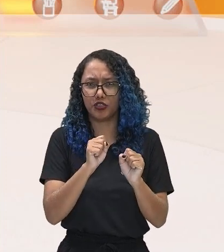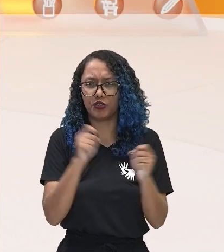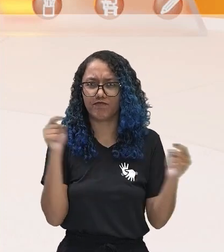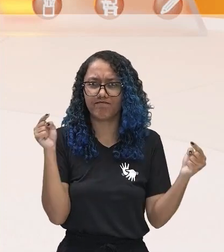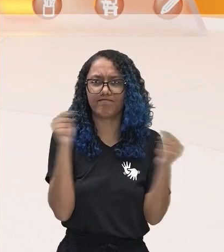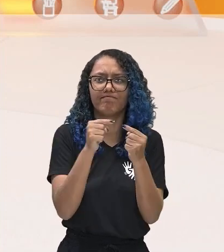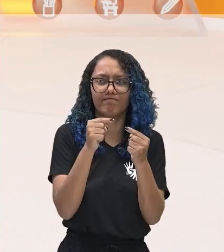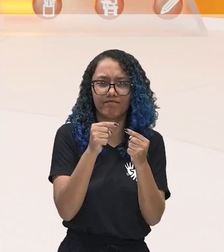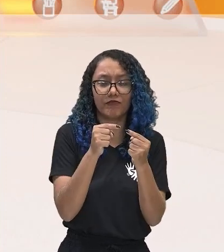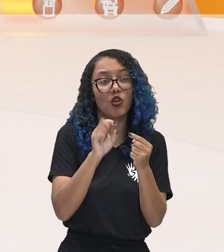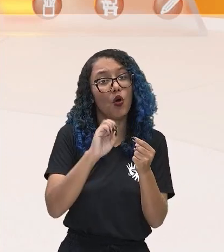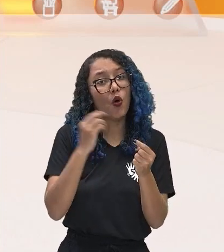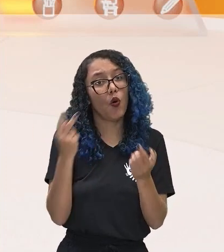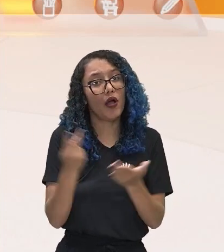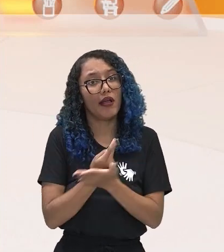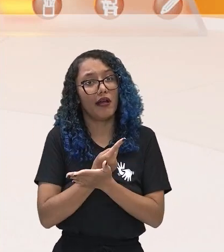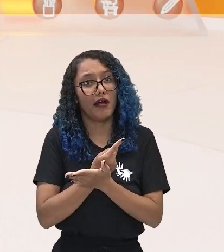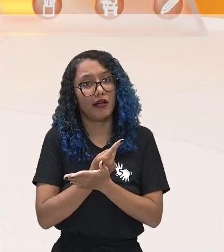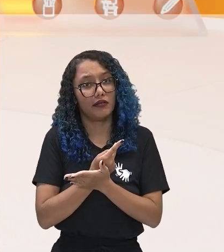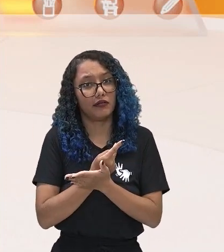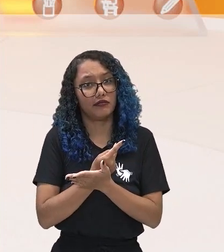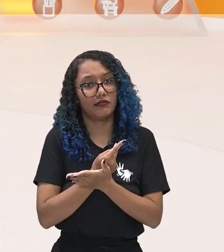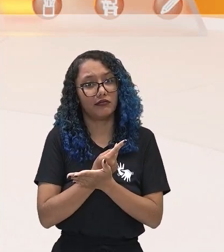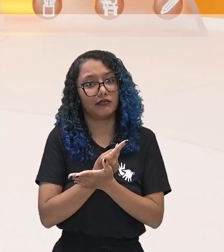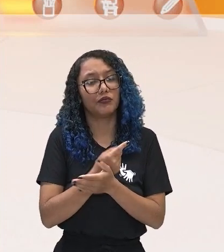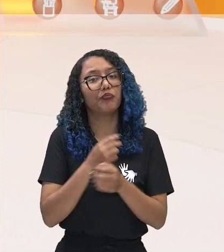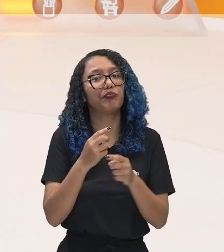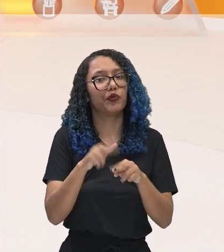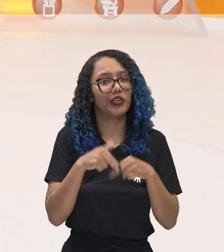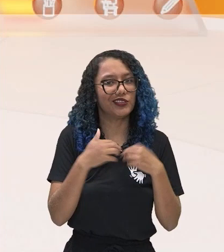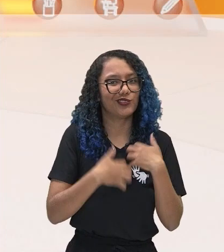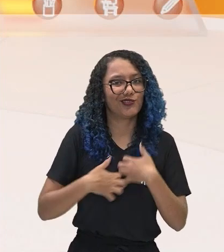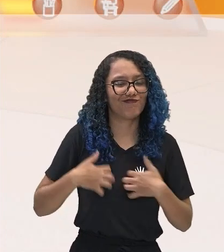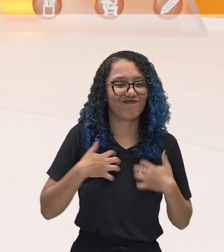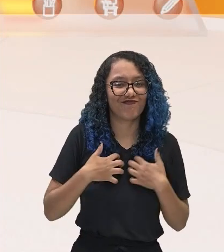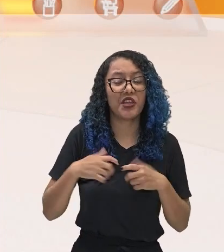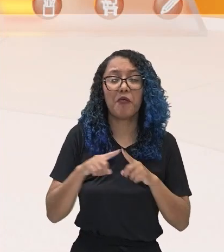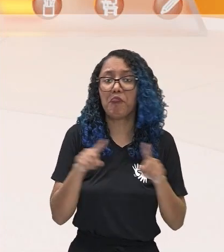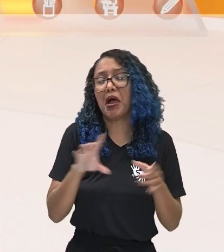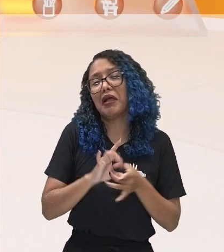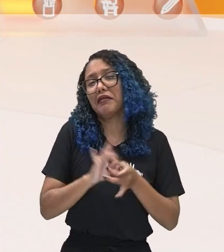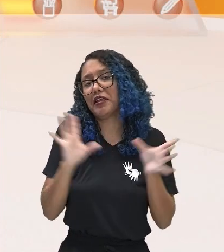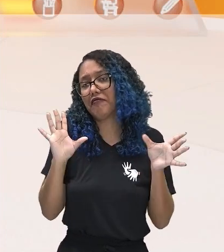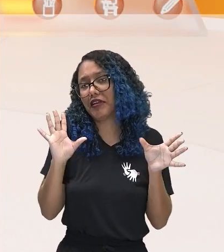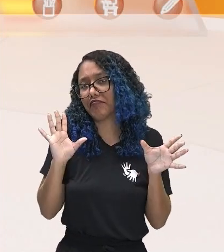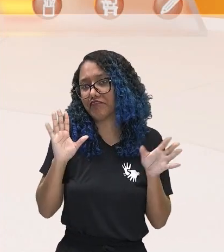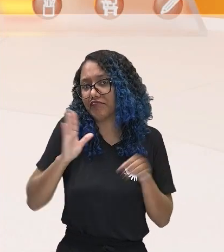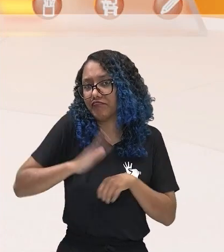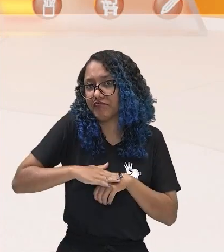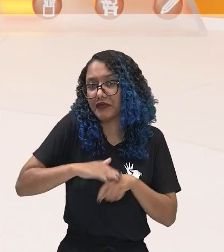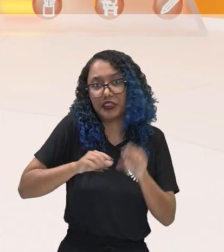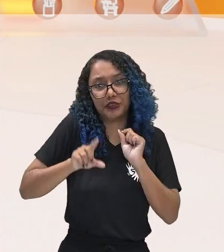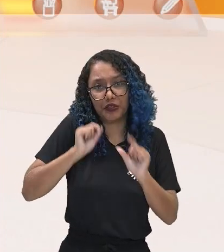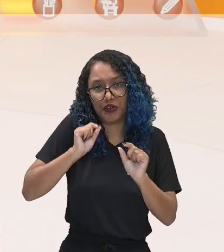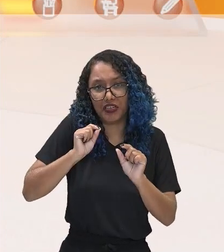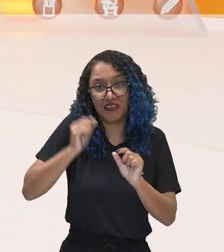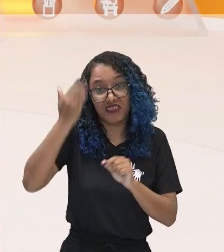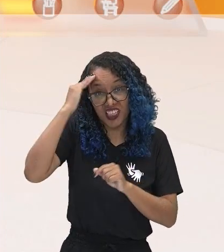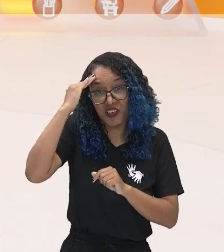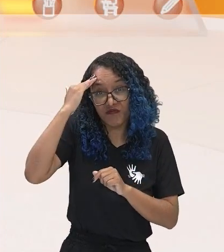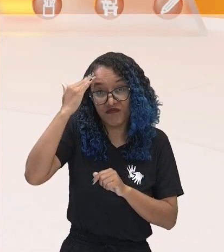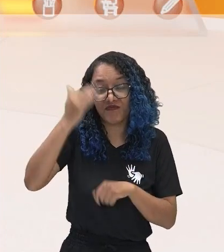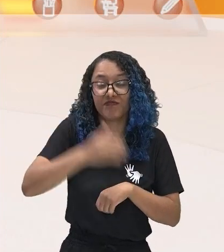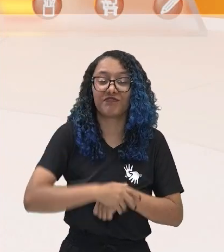errado. Por isso que é angustiante. Mas eu sou livre para fazer essa escolha. Vocês estão me entendendo? Então, olha